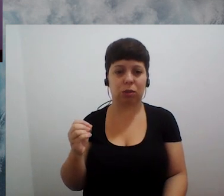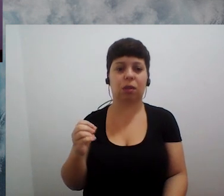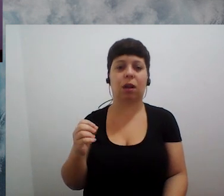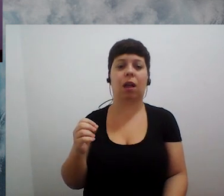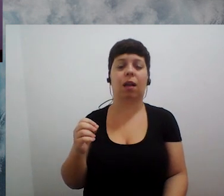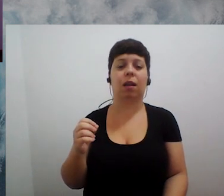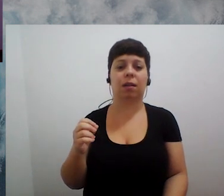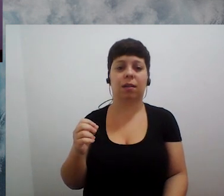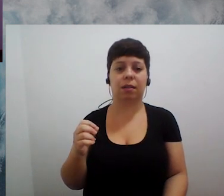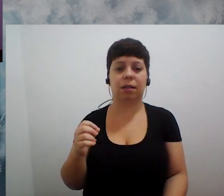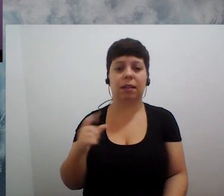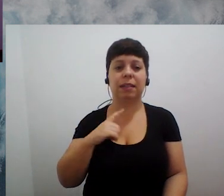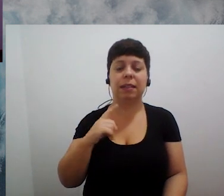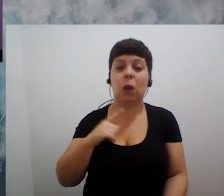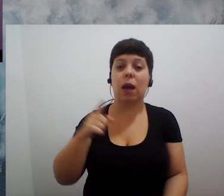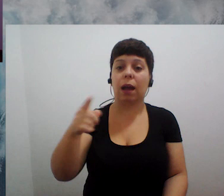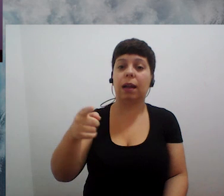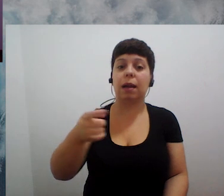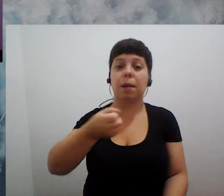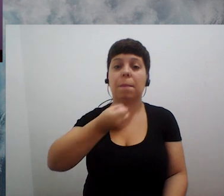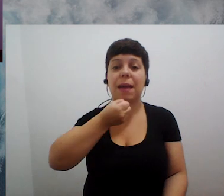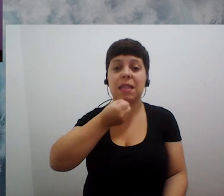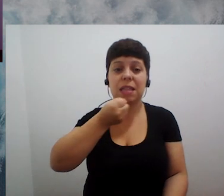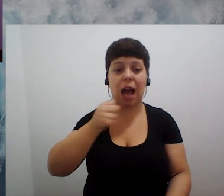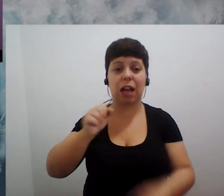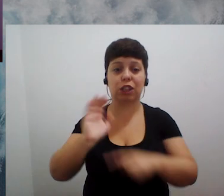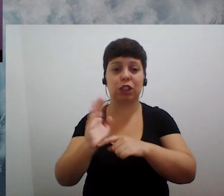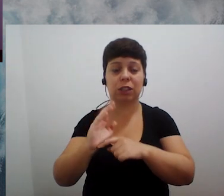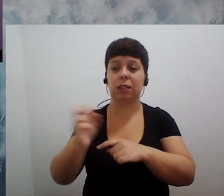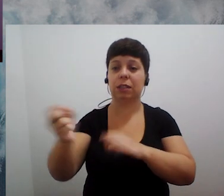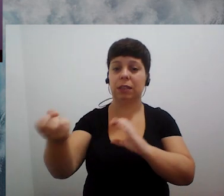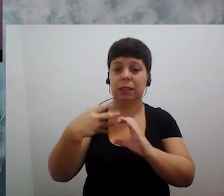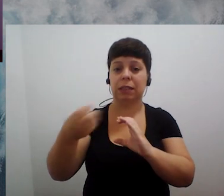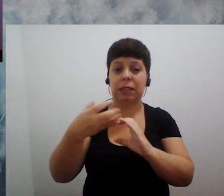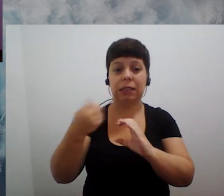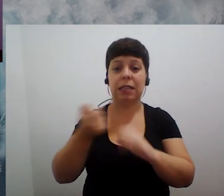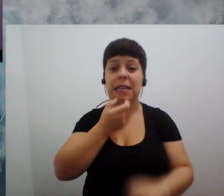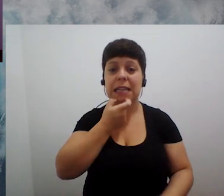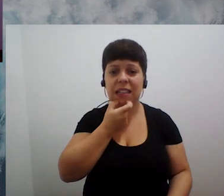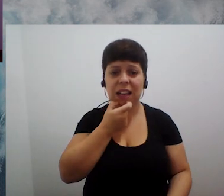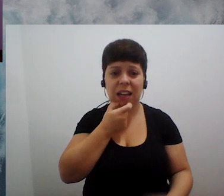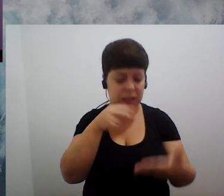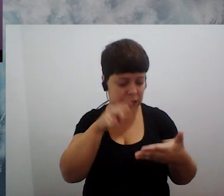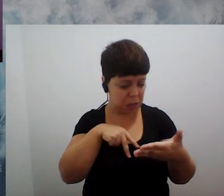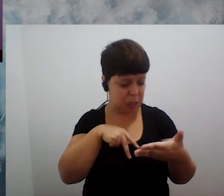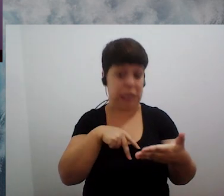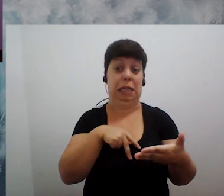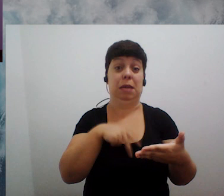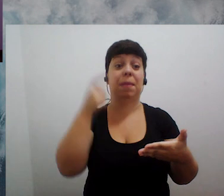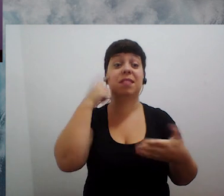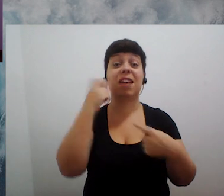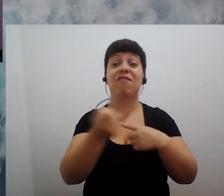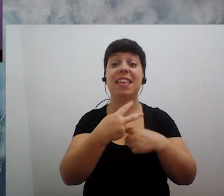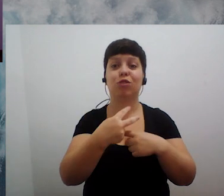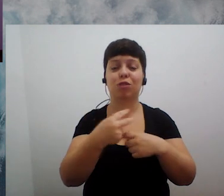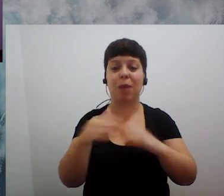havaiano, ele mandou mensagem para poder fazer uma ação com ele aqui no Rio, e mandava um montão de e-mail para mim em inglês, eu excluía tudo pensando